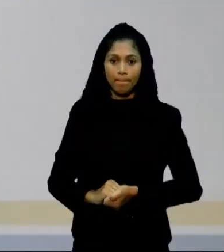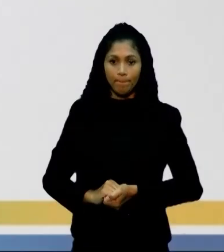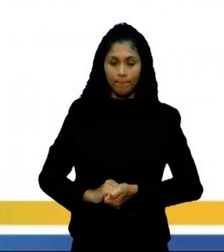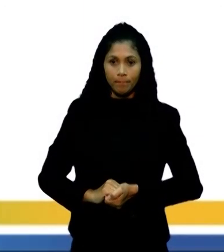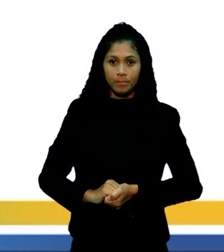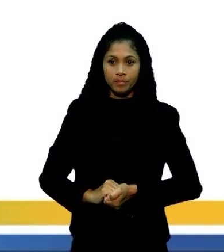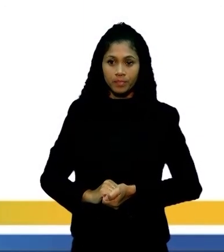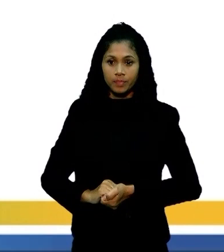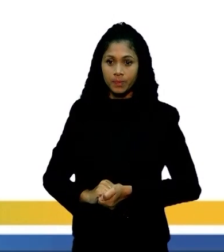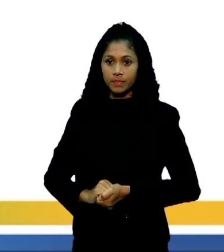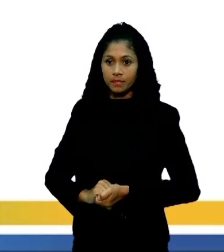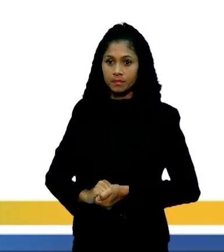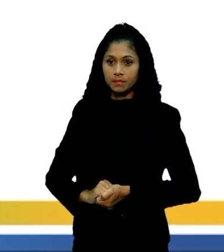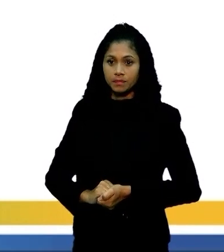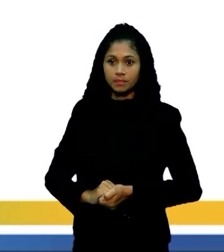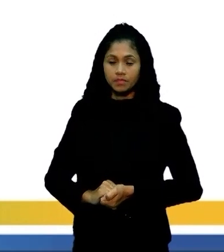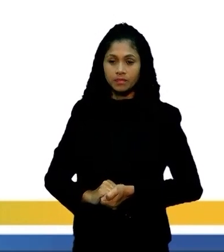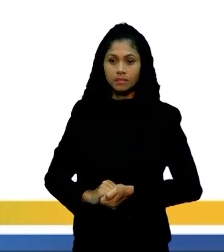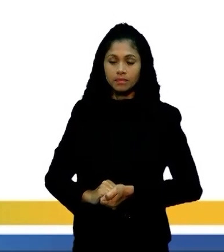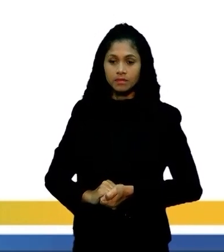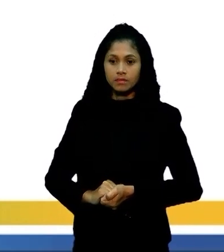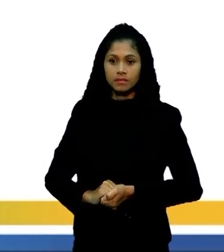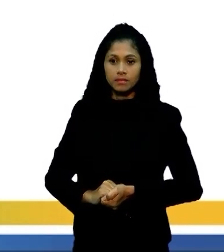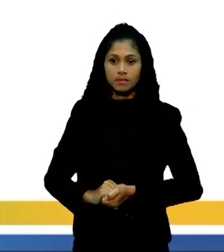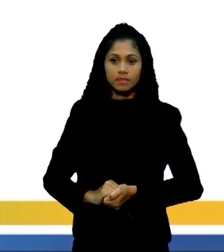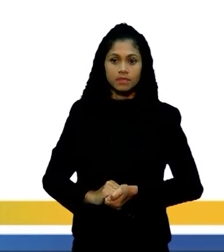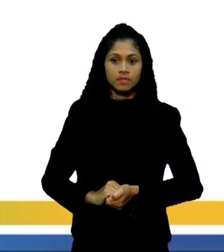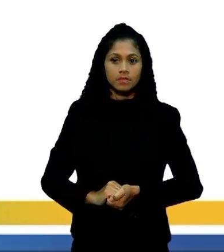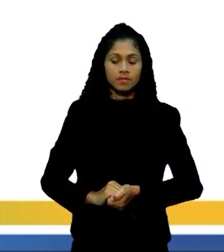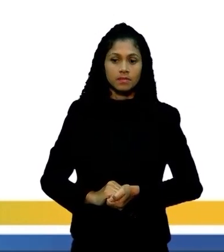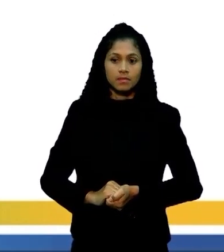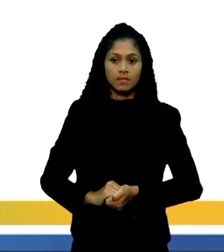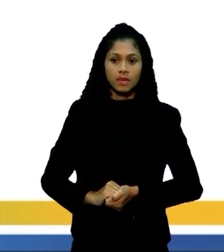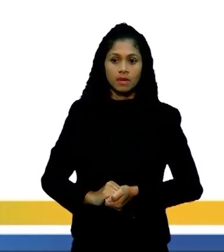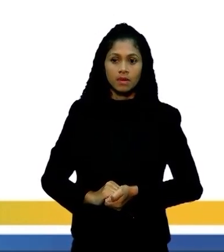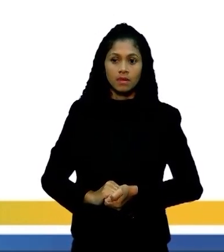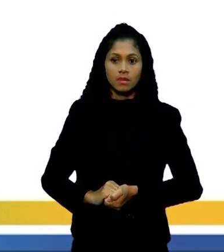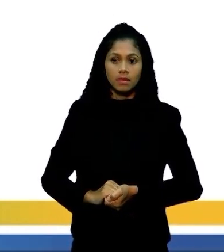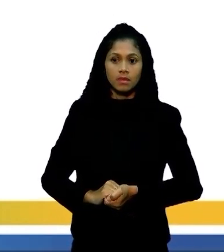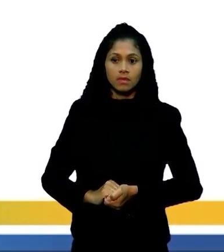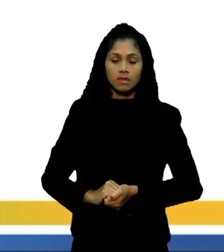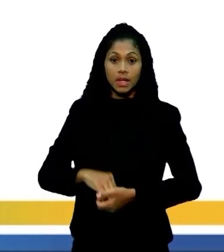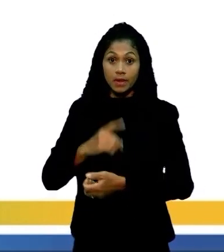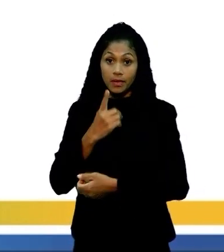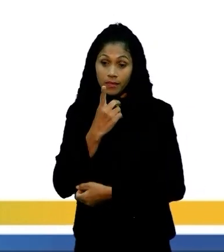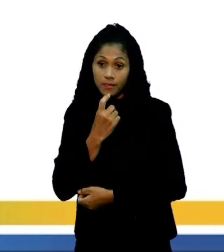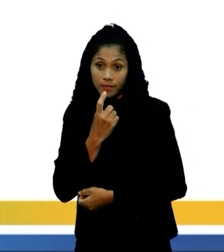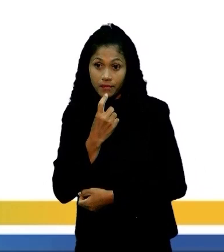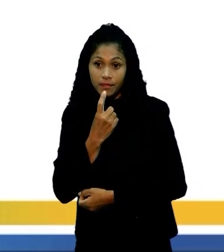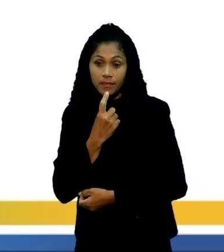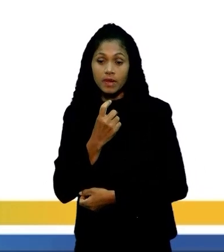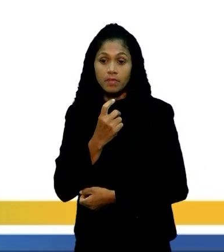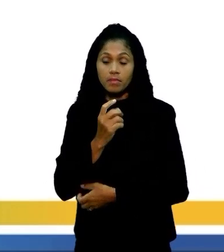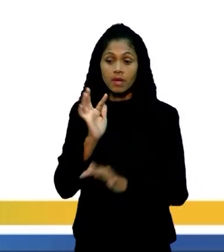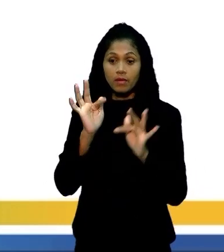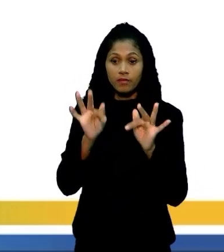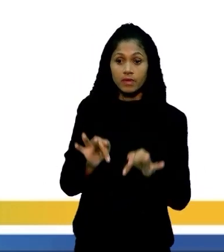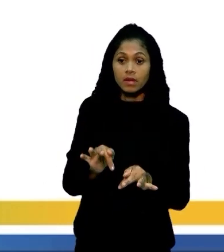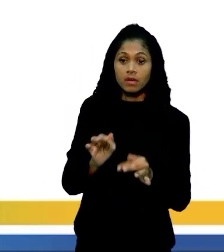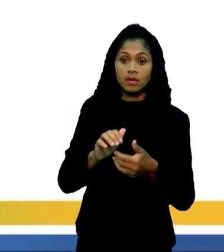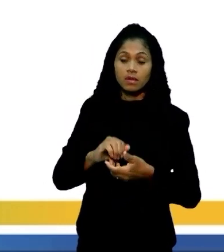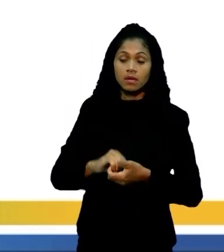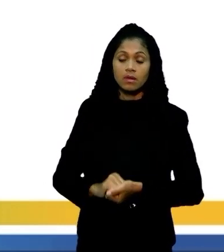Então, os halogênios, grupo 17 da tabela periódica, e finaliza essa subdivisão dos